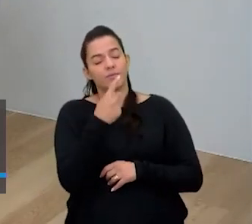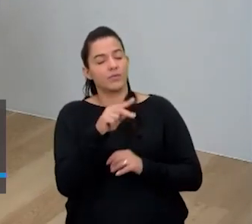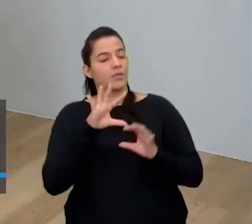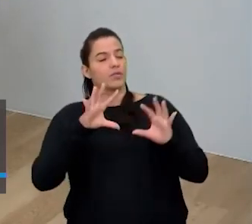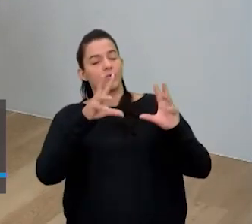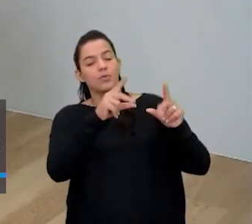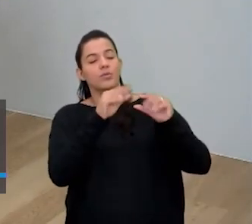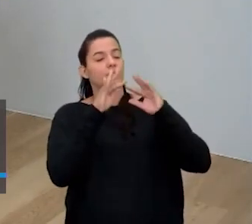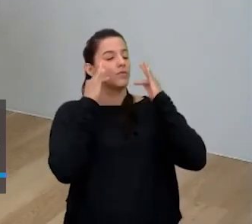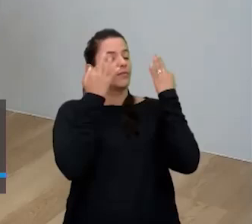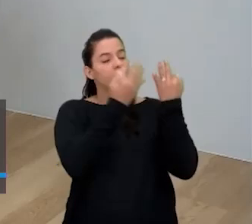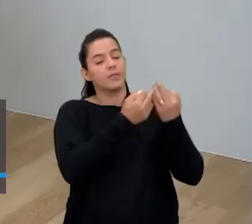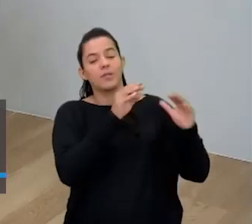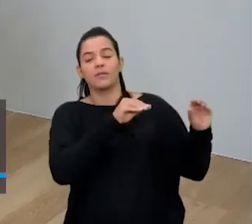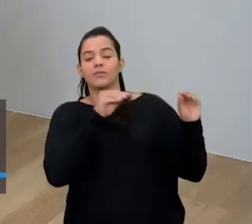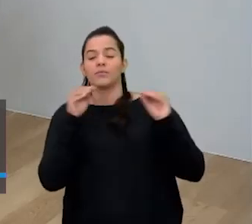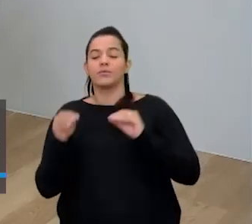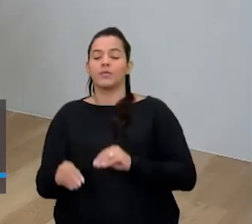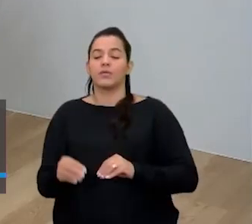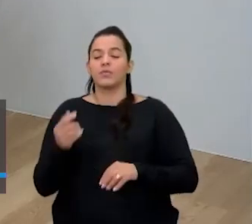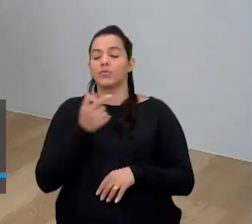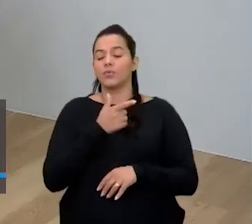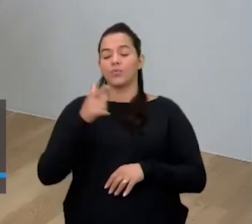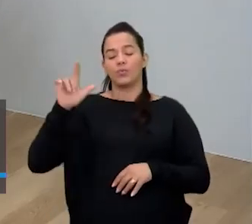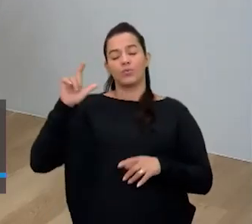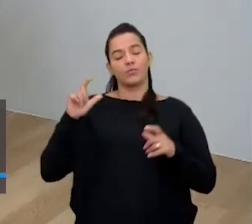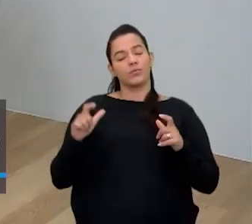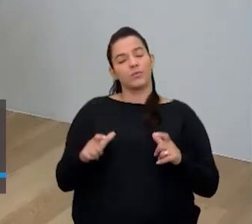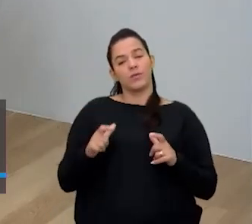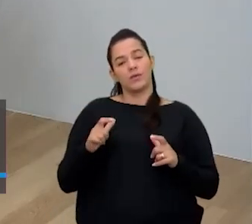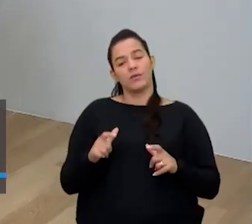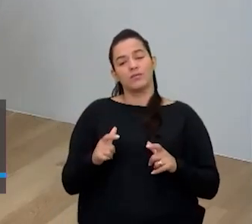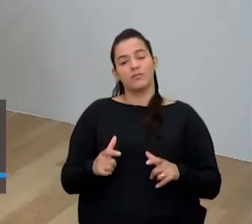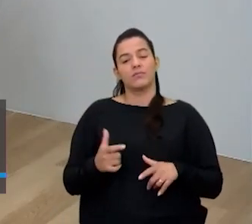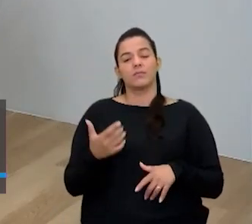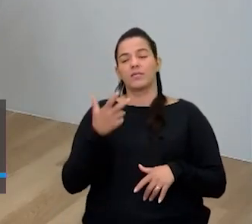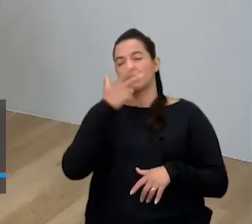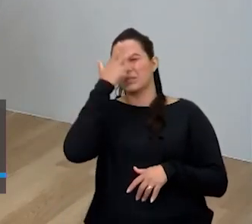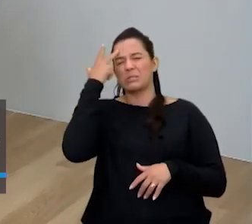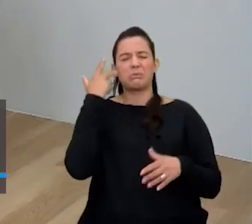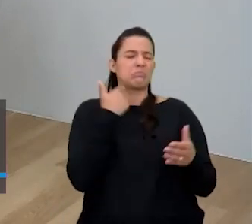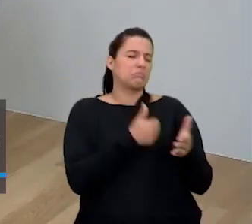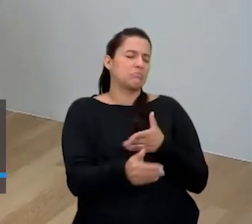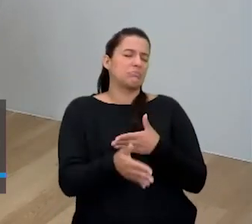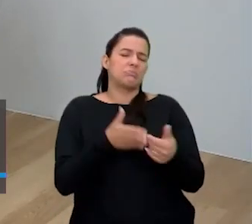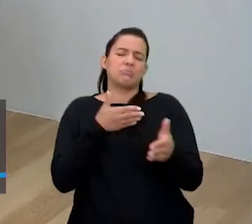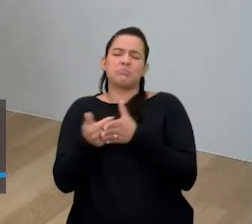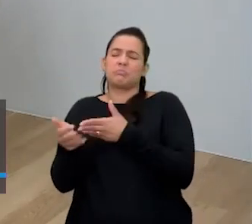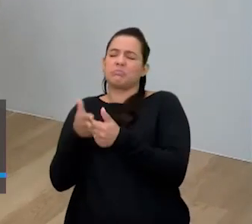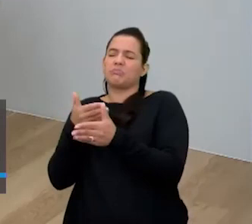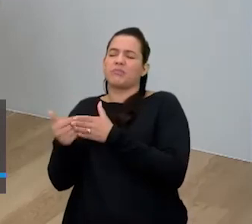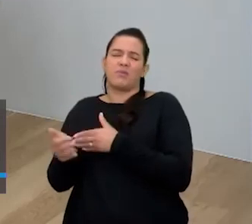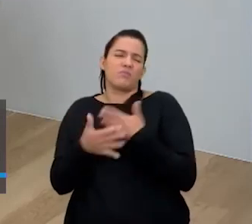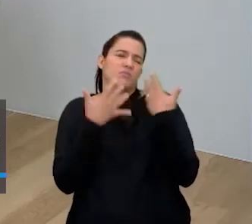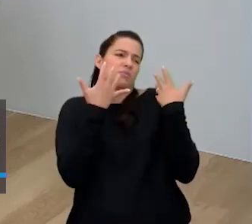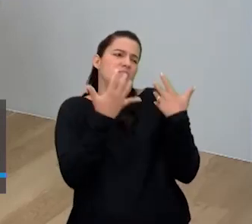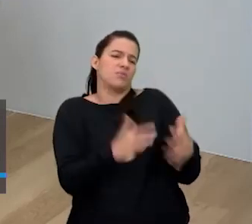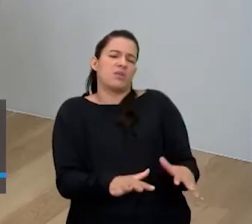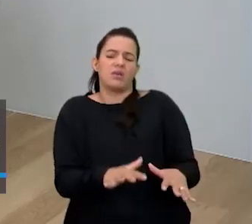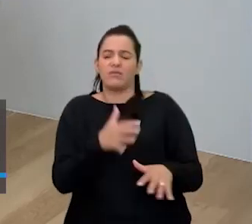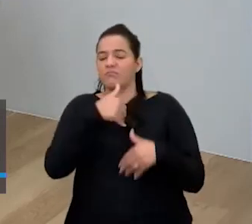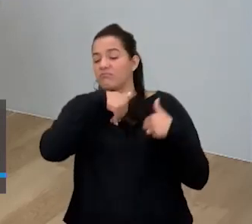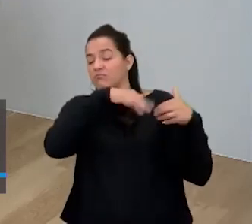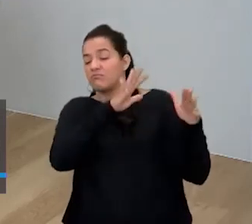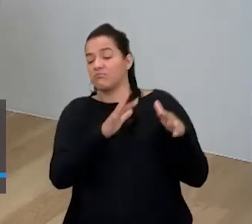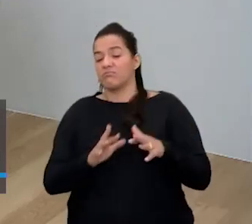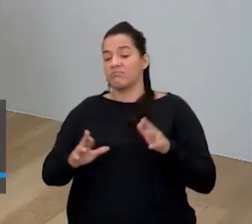sua família e te colocar num outro lugar onde as pessoas não estão nem aí para você, muita gente não te quer e tudo é